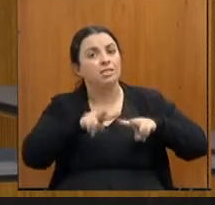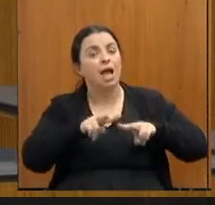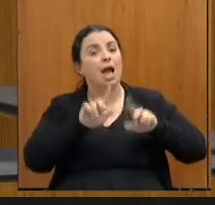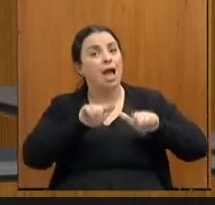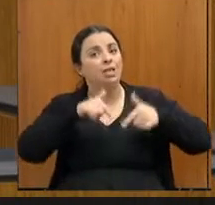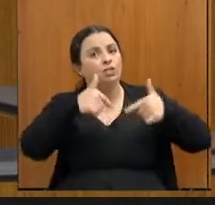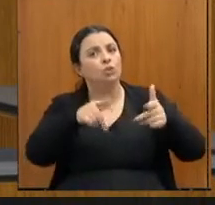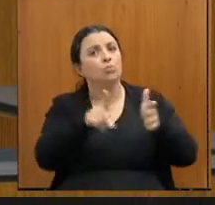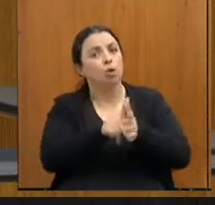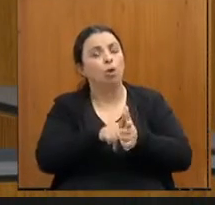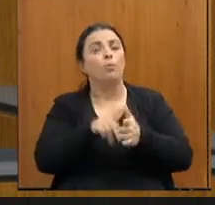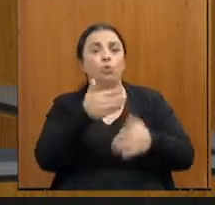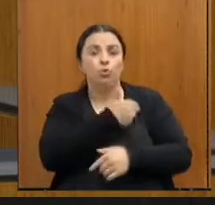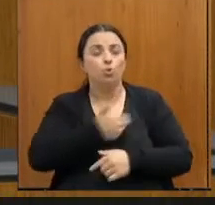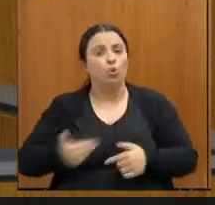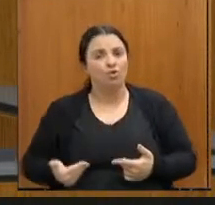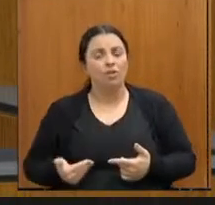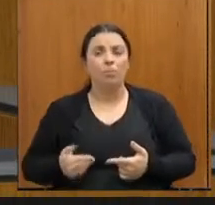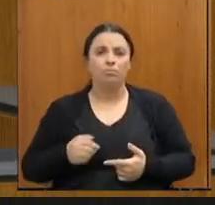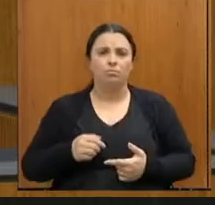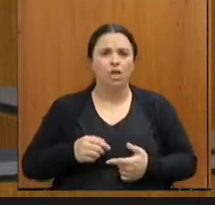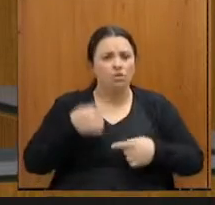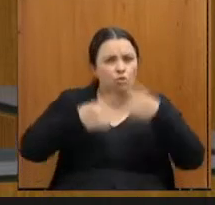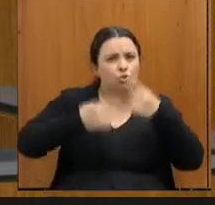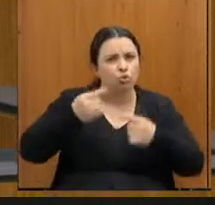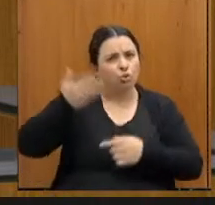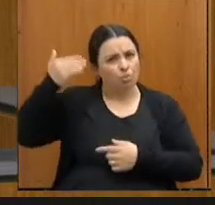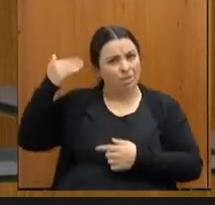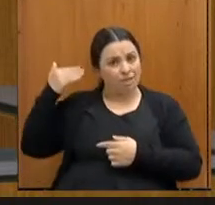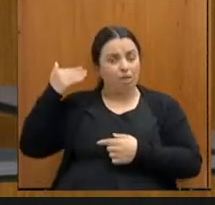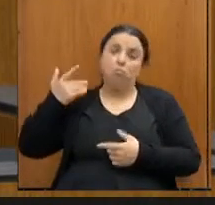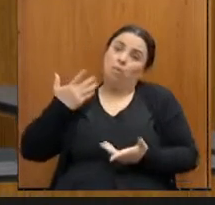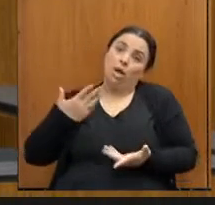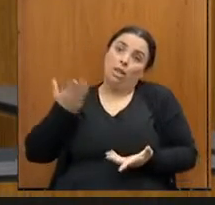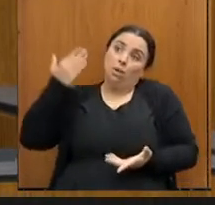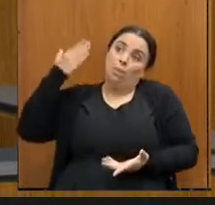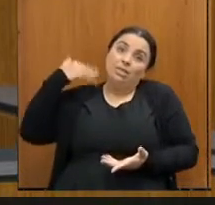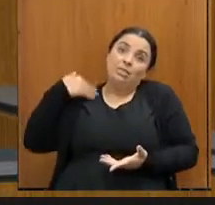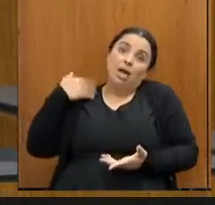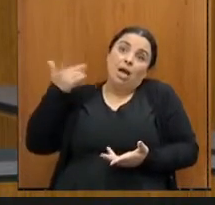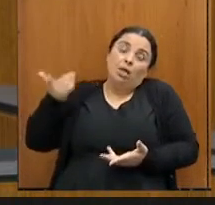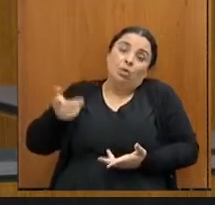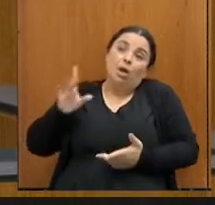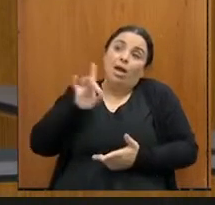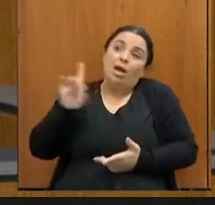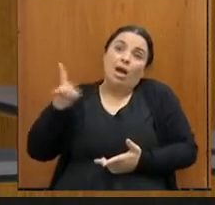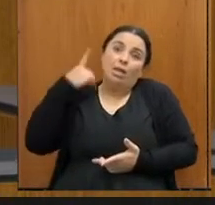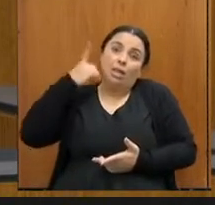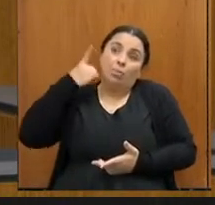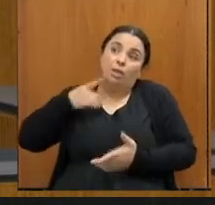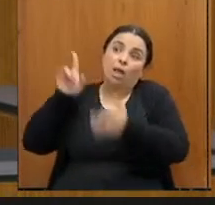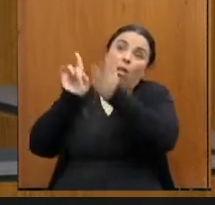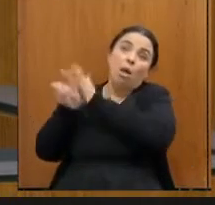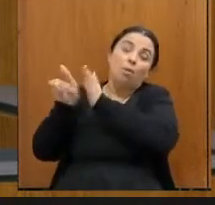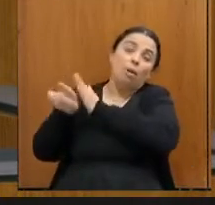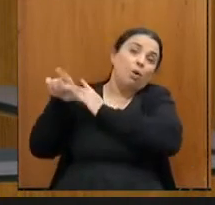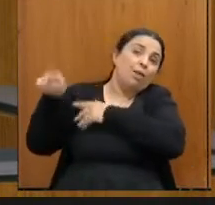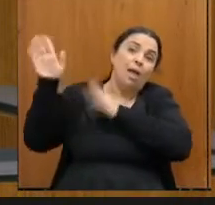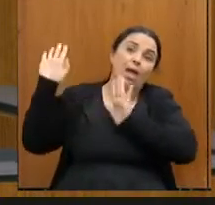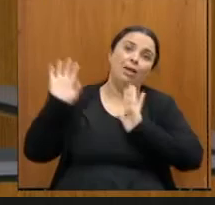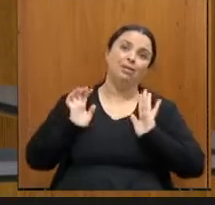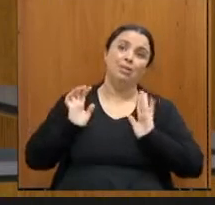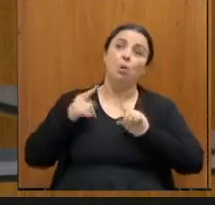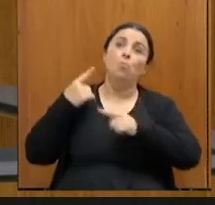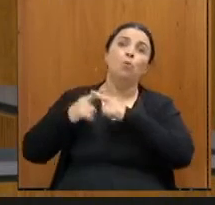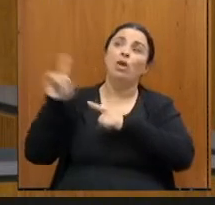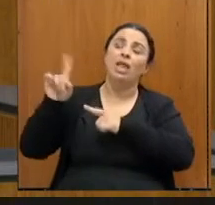Então nós vamos perguntar para os deputados da legislatura de cada passado que a gente quer recortar é porque